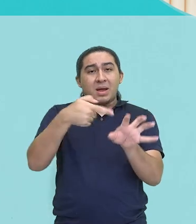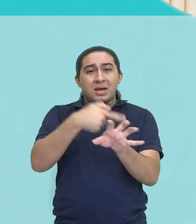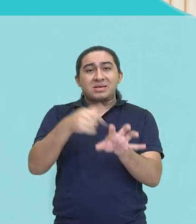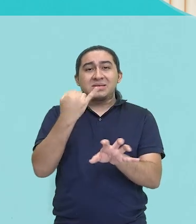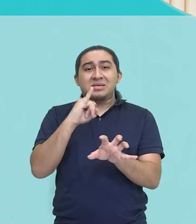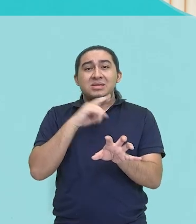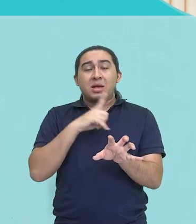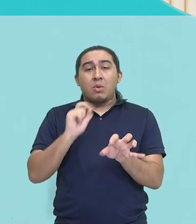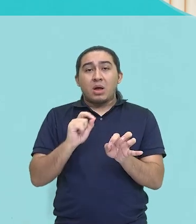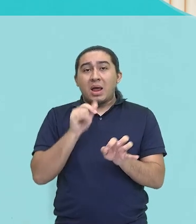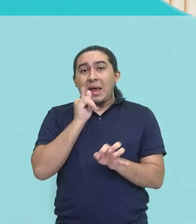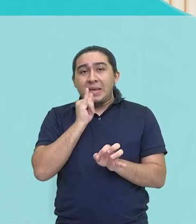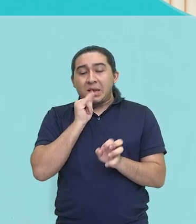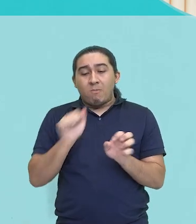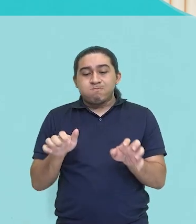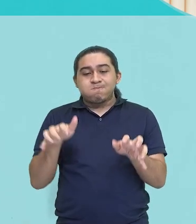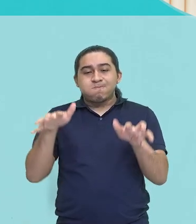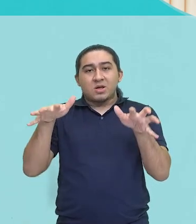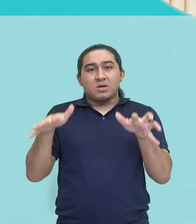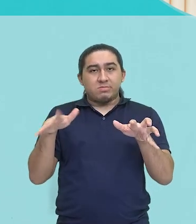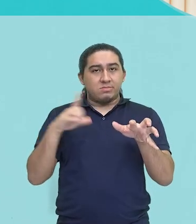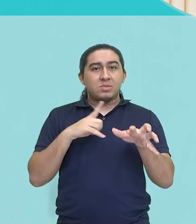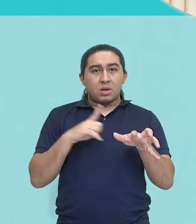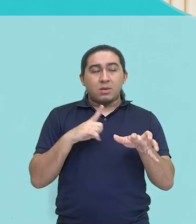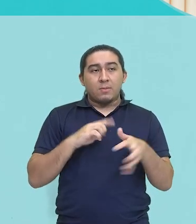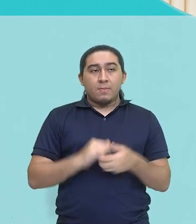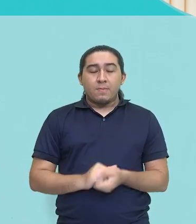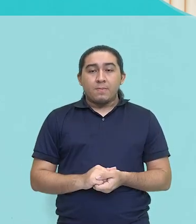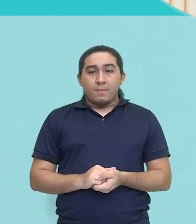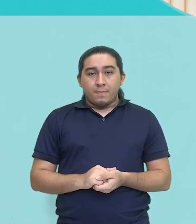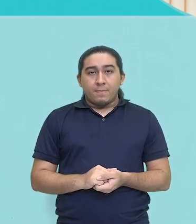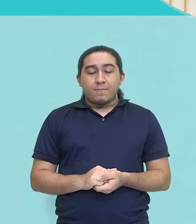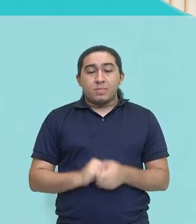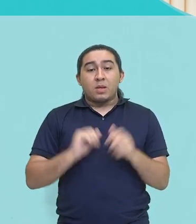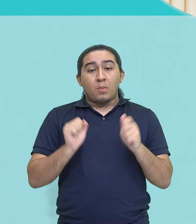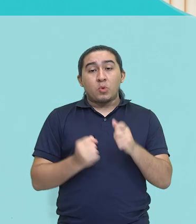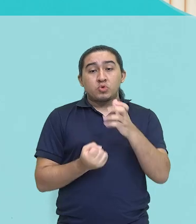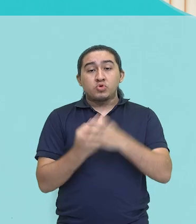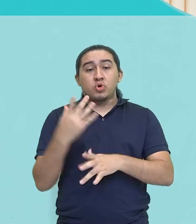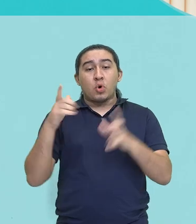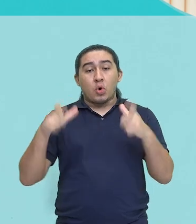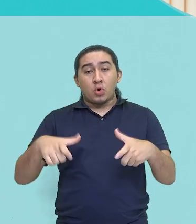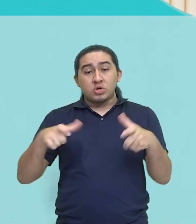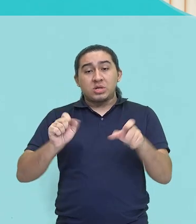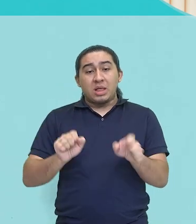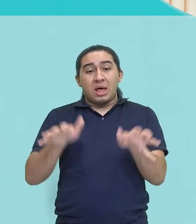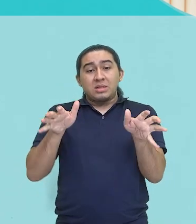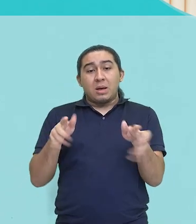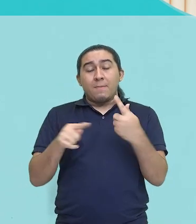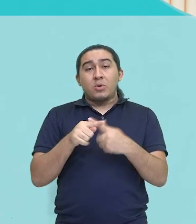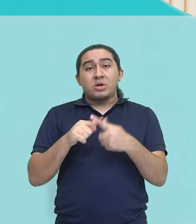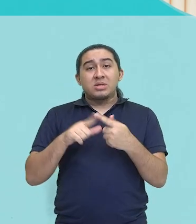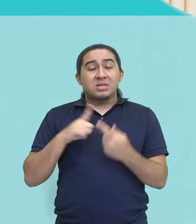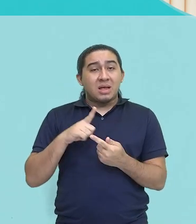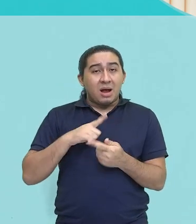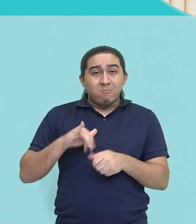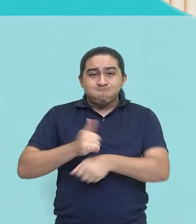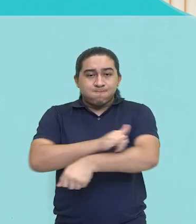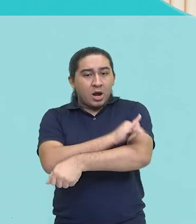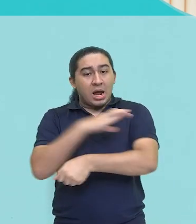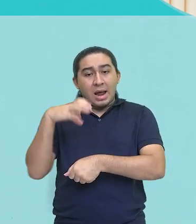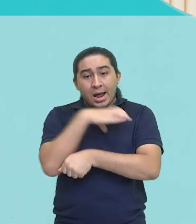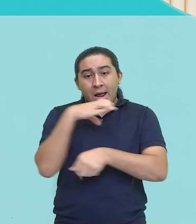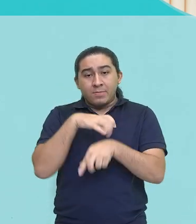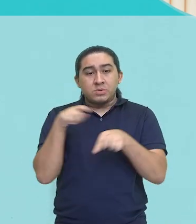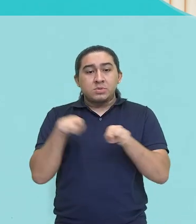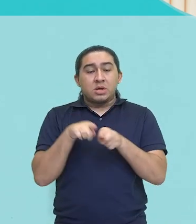há um estiramento excessivo das fibras elásticas. Elas podem surgir nas nádegas devido ao ganho de peso rápido,